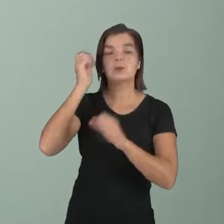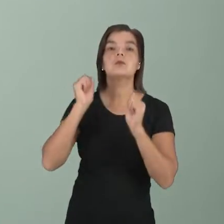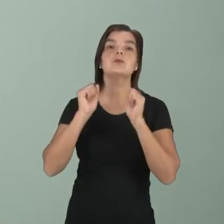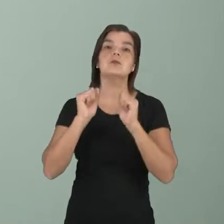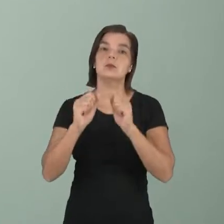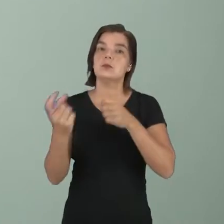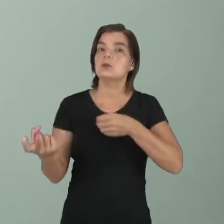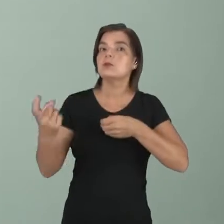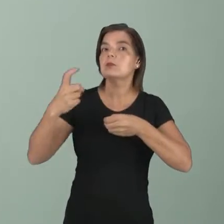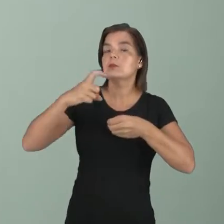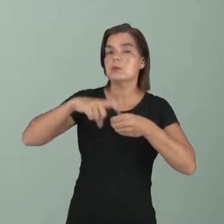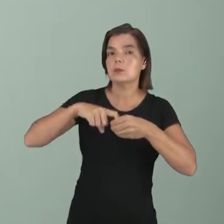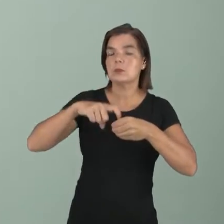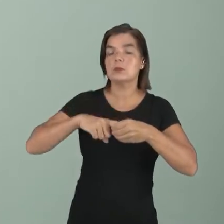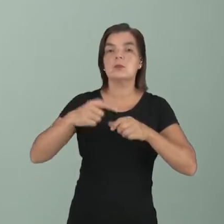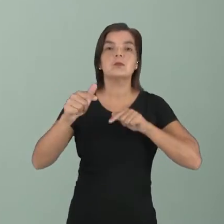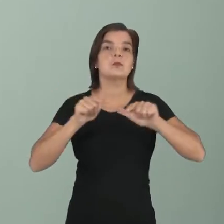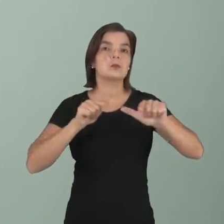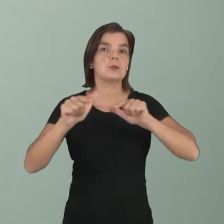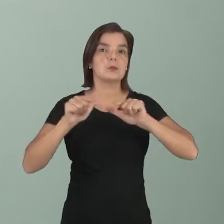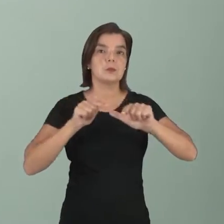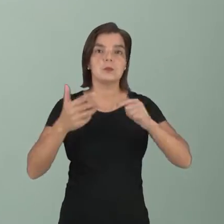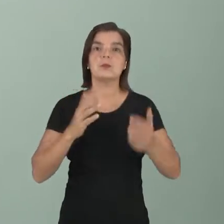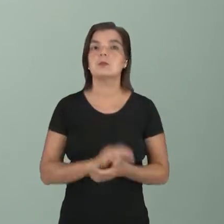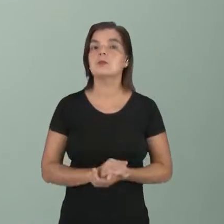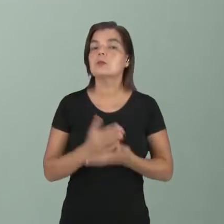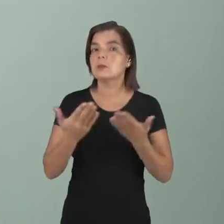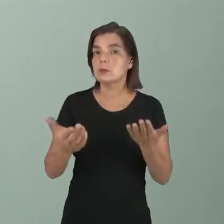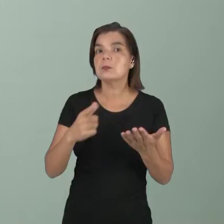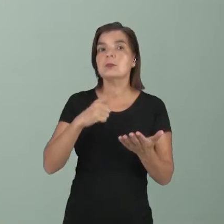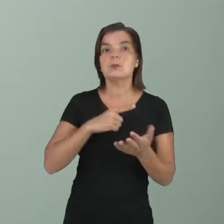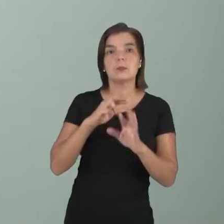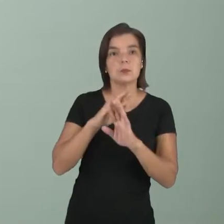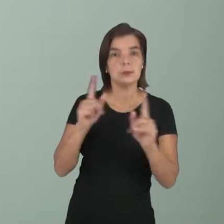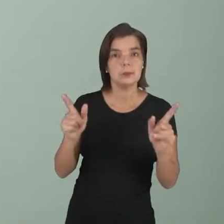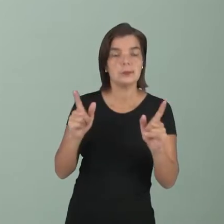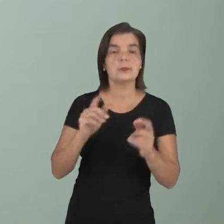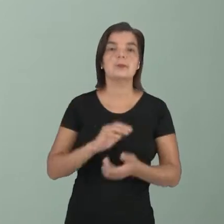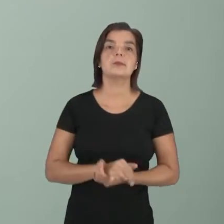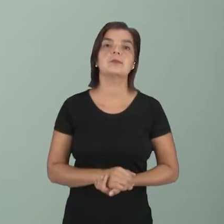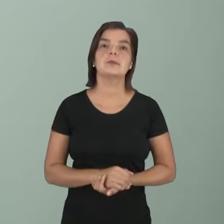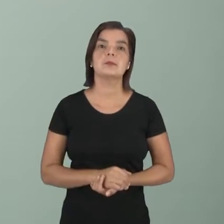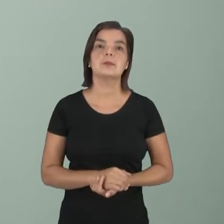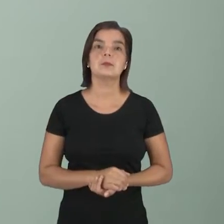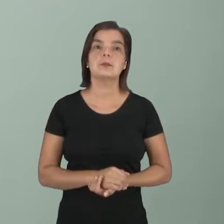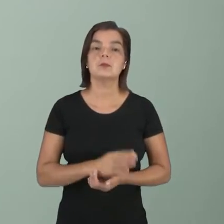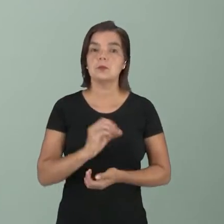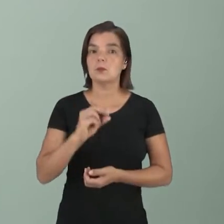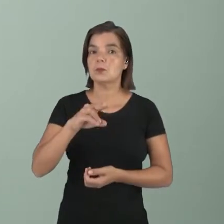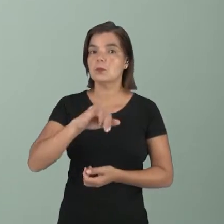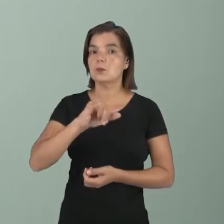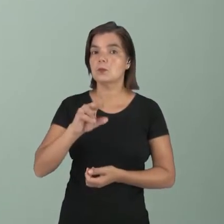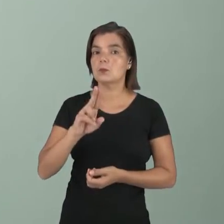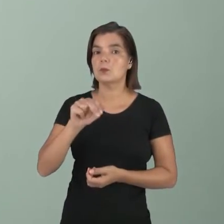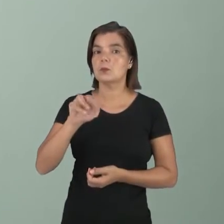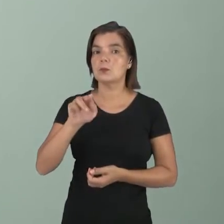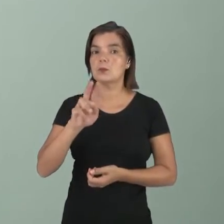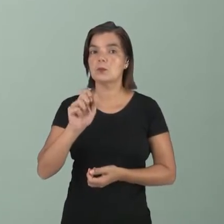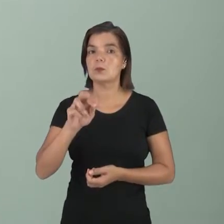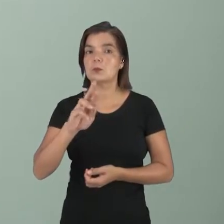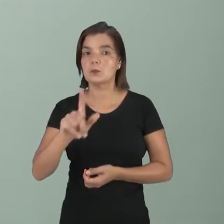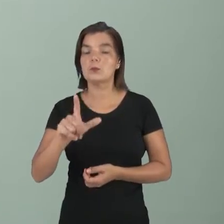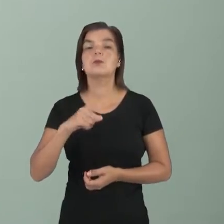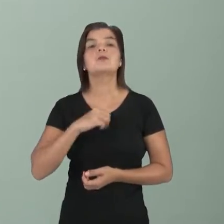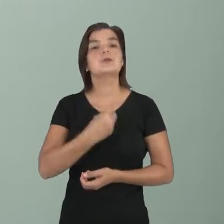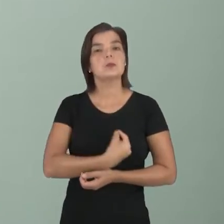pessoas podem retornar para o seu mercado de trabalho. Então tem essa diferença, tá? Esse conjuntural, a gente pode dizer